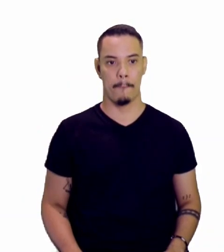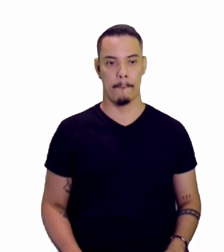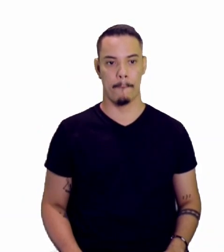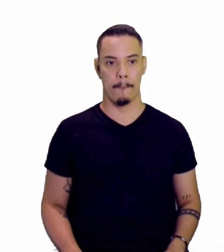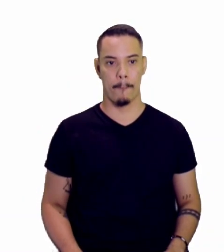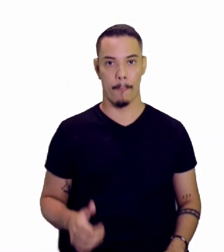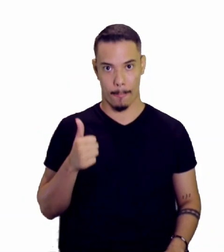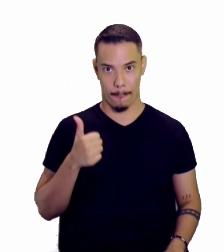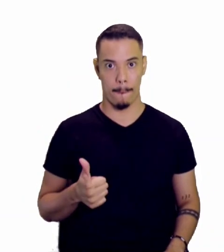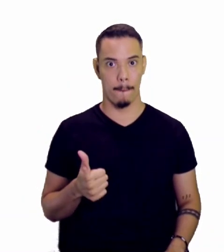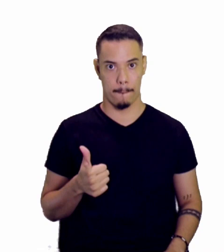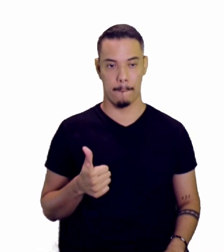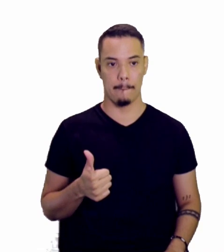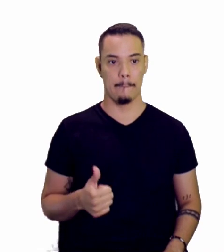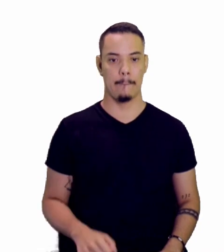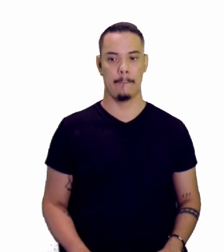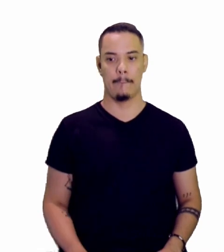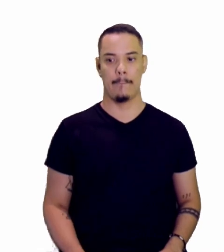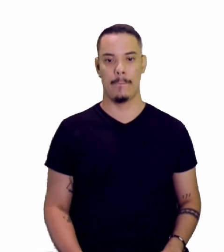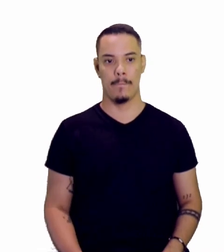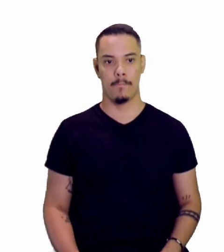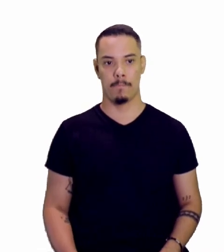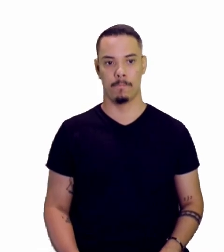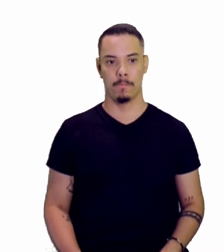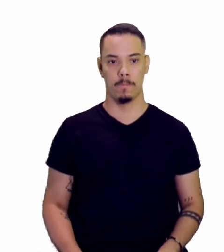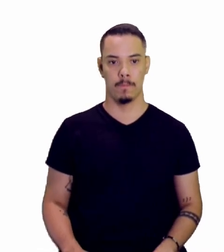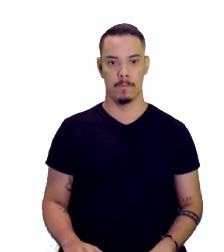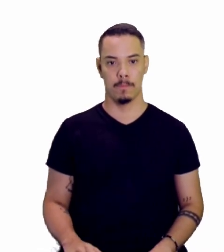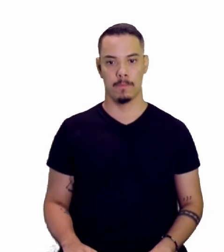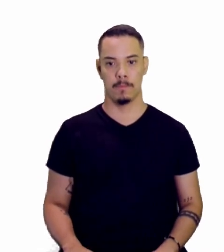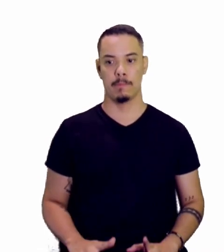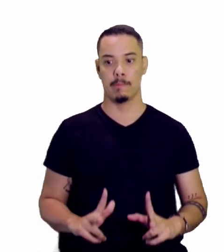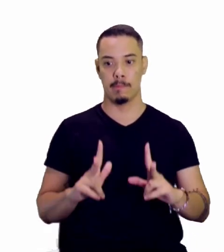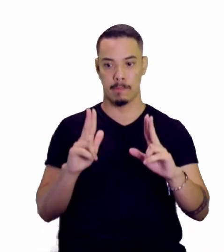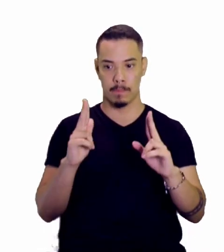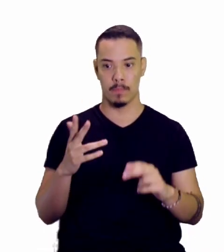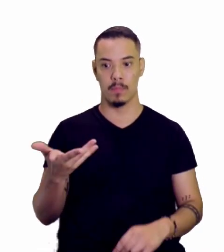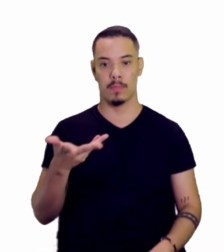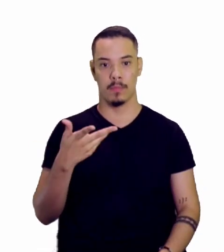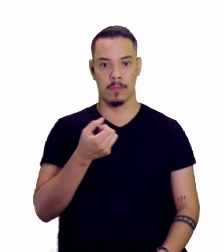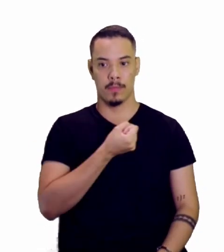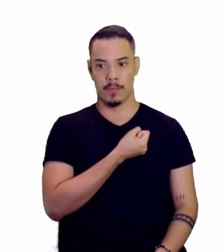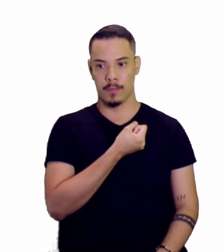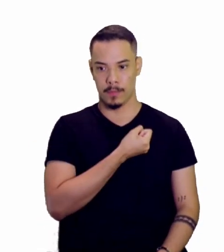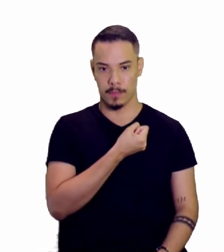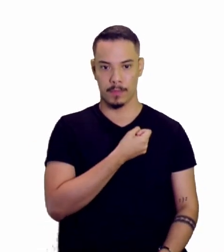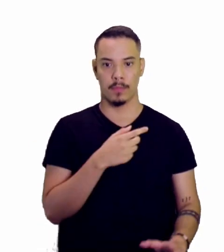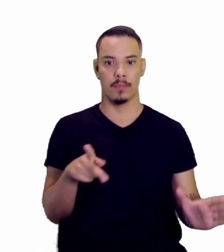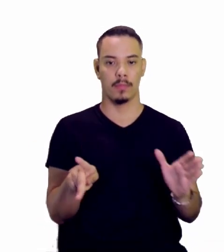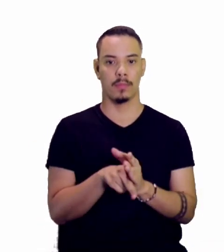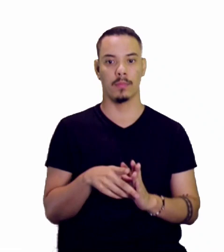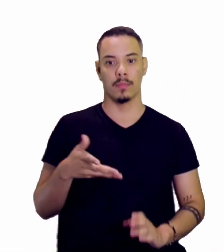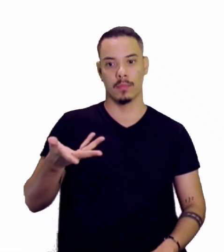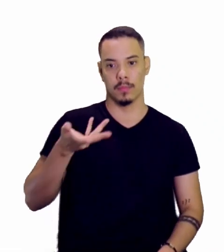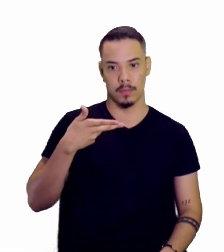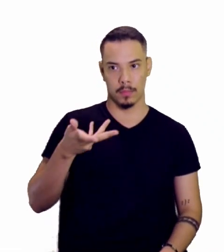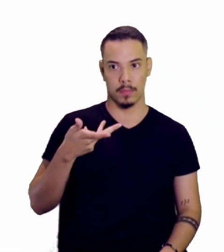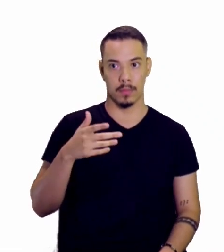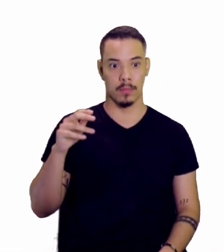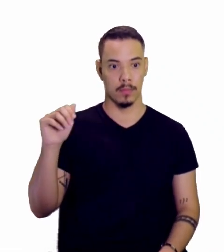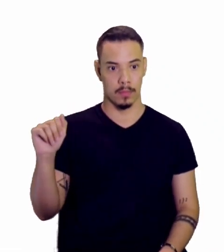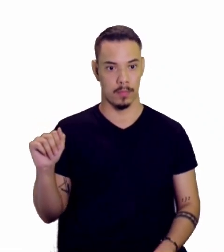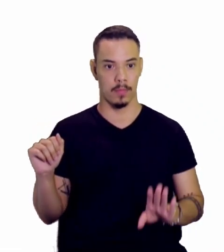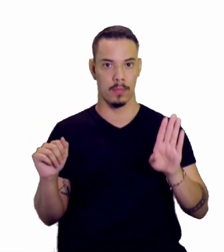assim, pronto, esquerda. Olha, os módulos, a intensidade, os valores numéricos das acelerações da equipe A